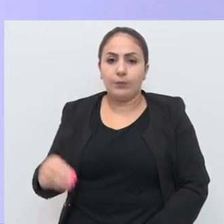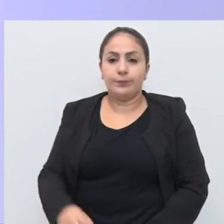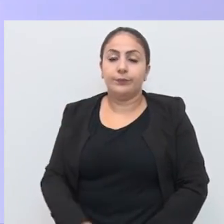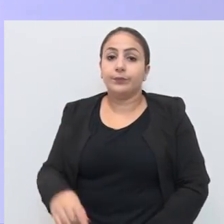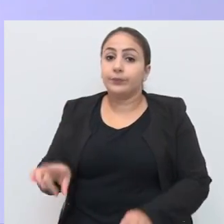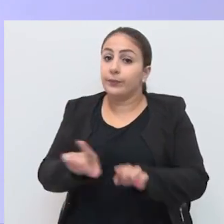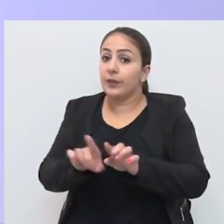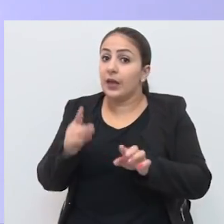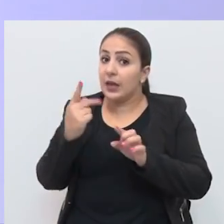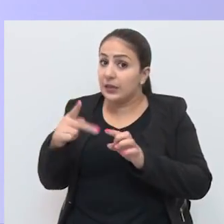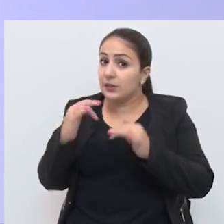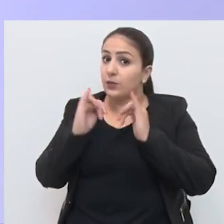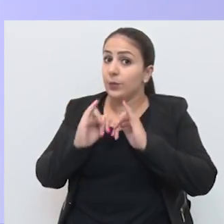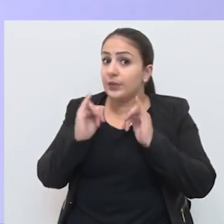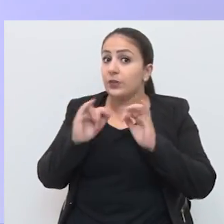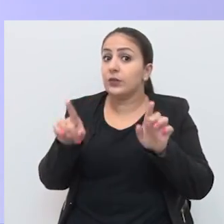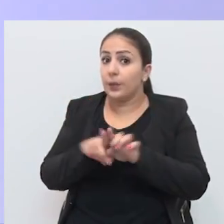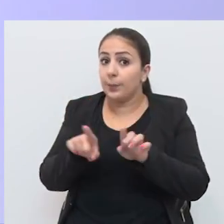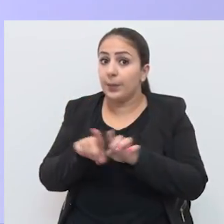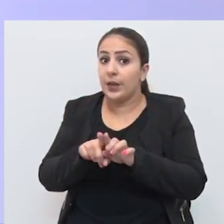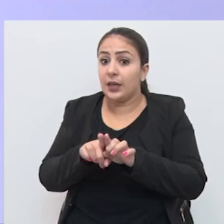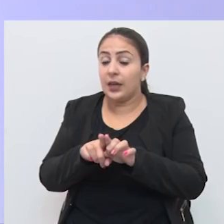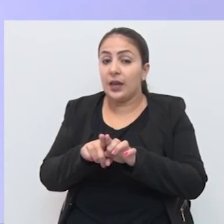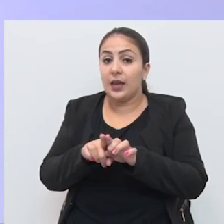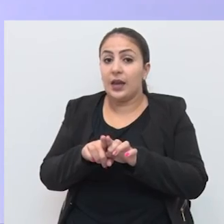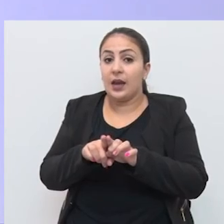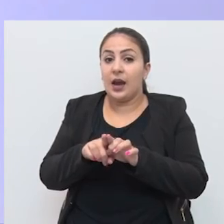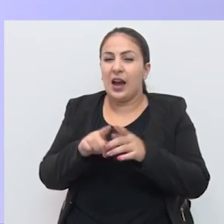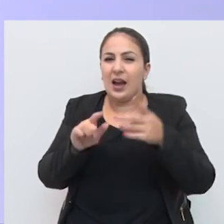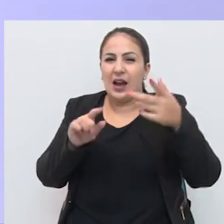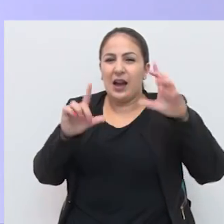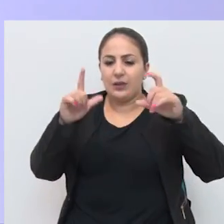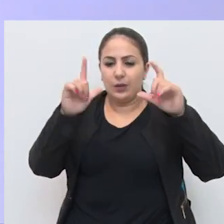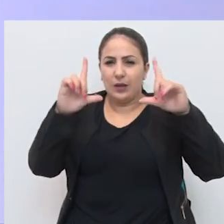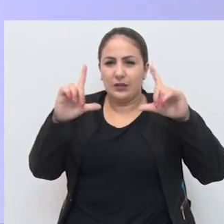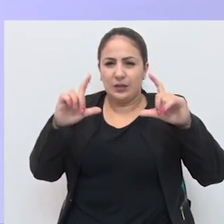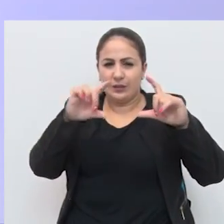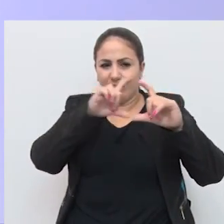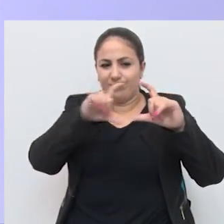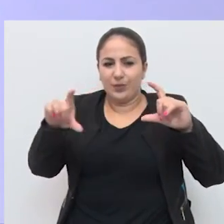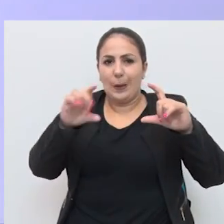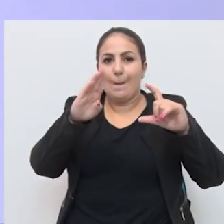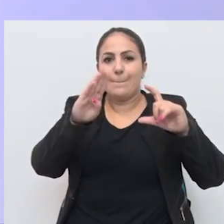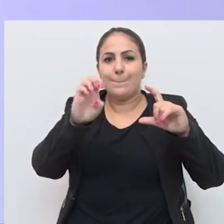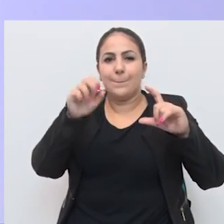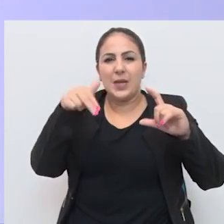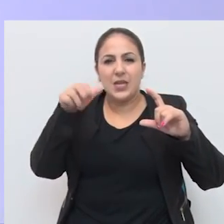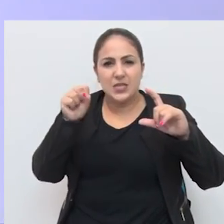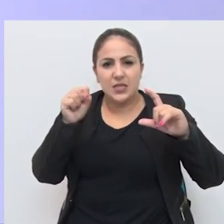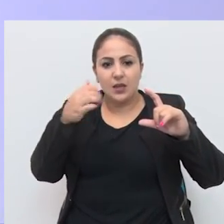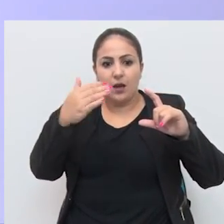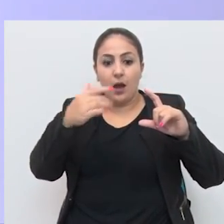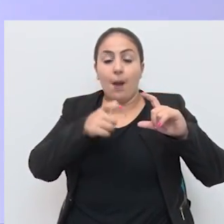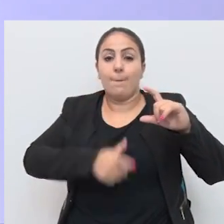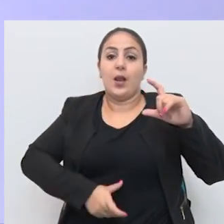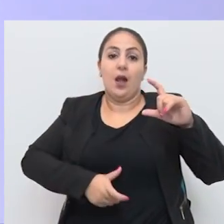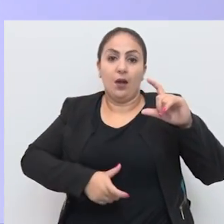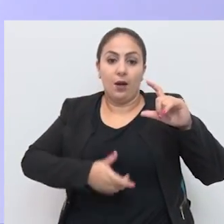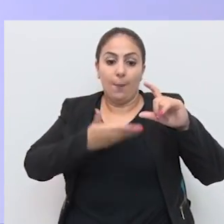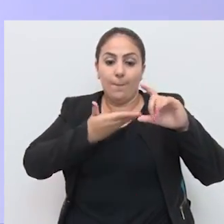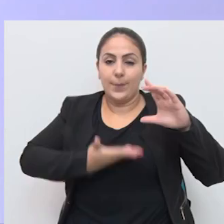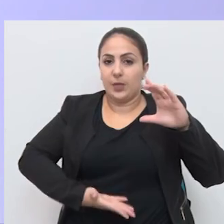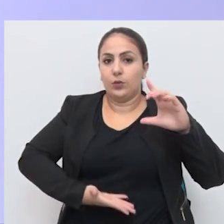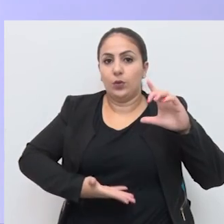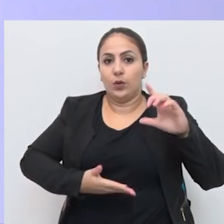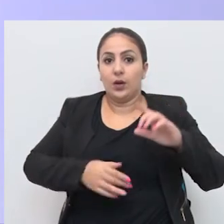Além dessa novidade, também o campo de bens ele foi ampliado. Até os últimos